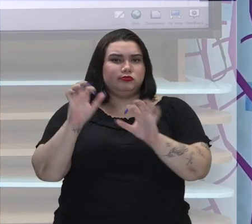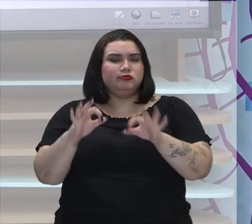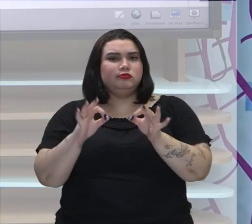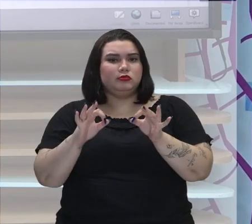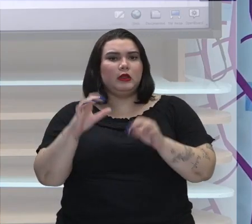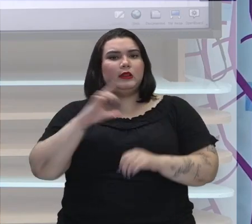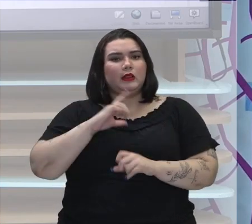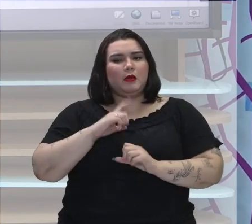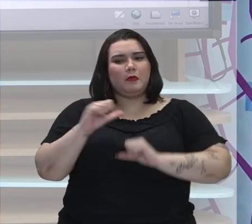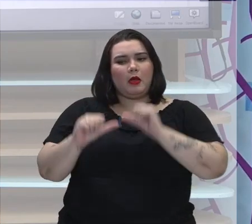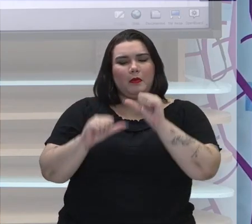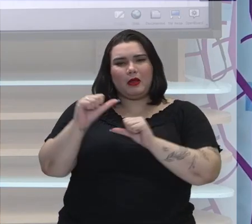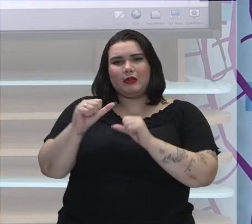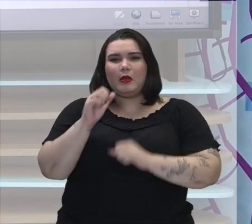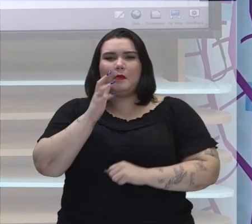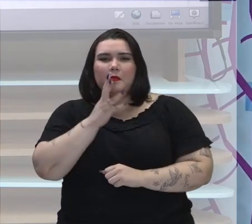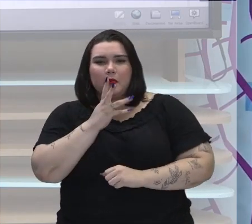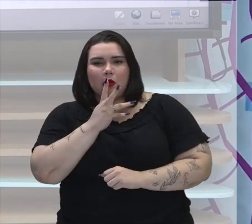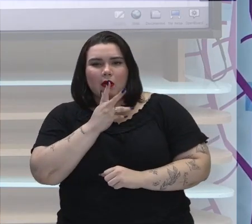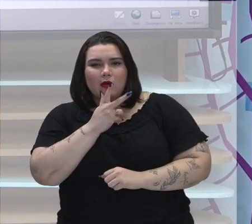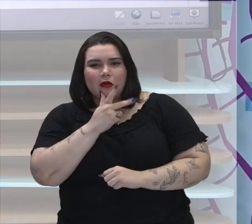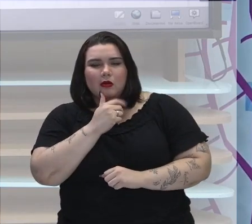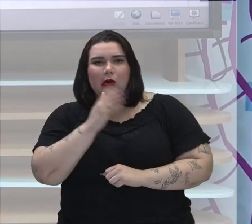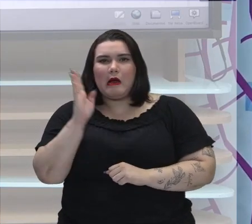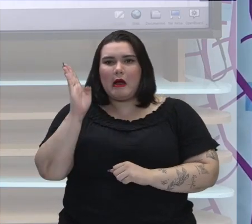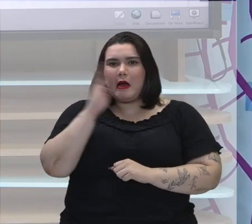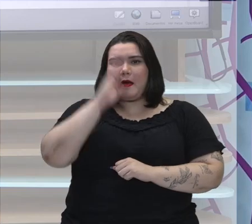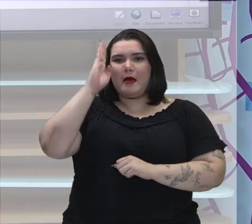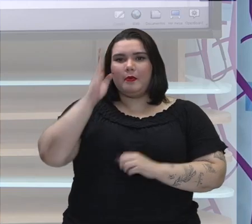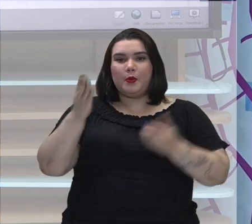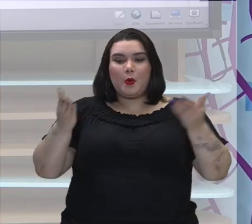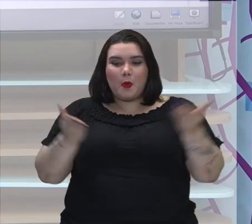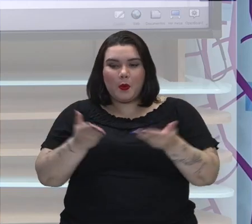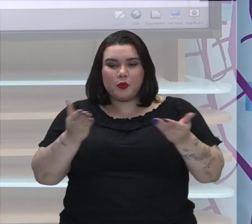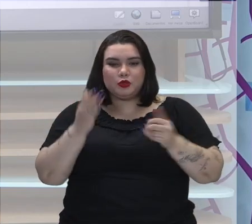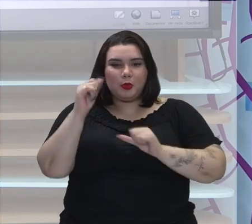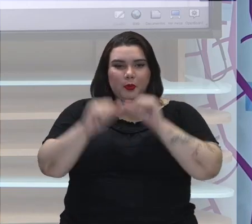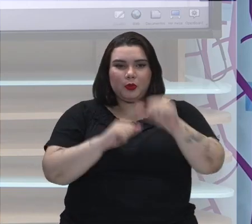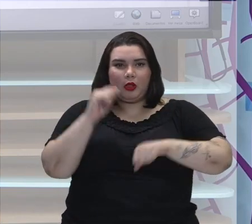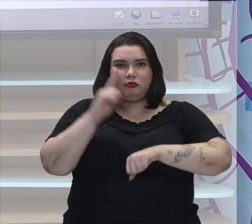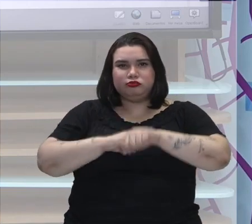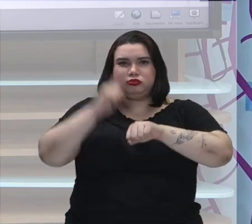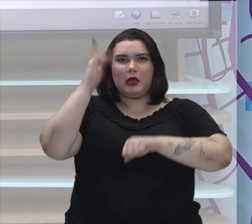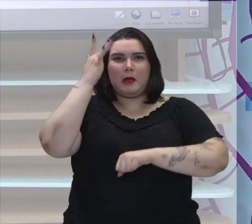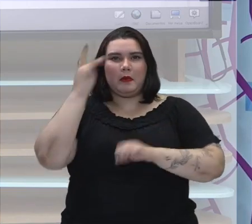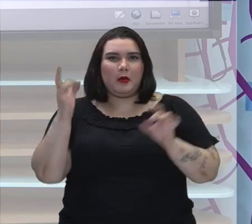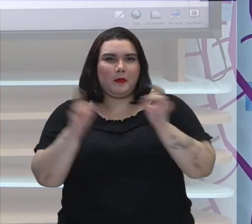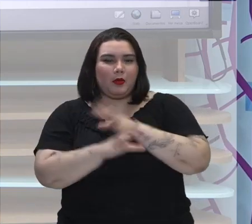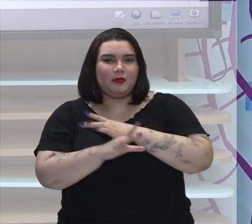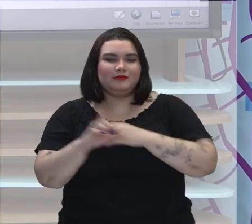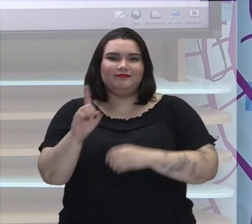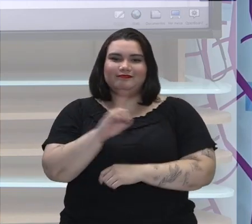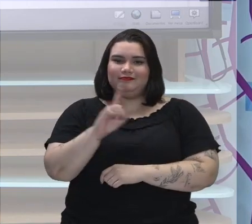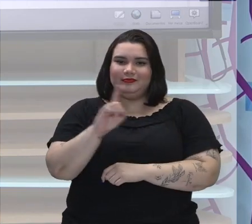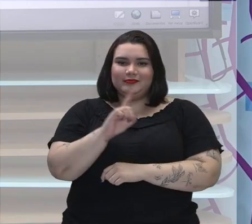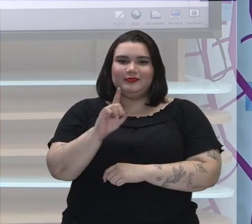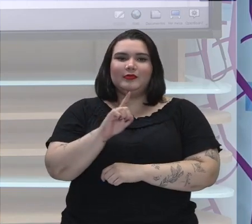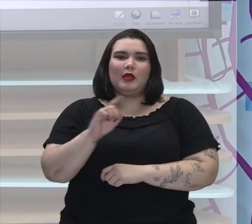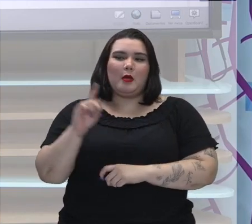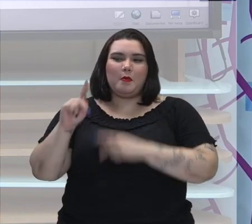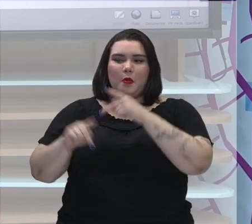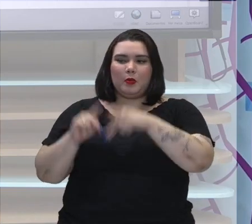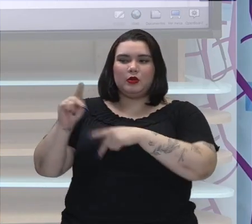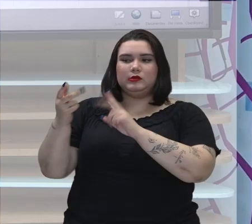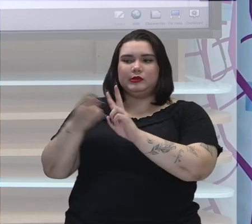que são muito lentas, então não é de um dia para a noite que a população indígena vai ser tratada